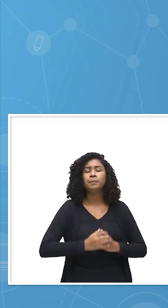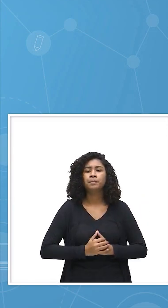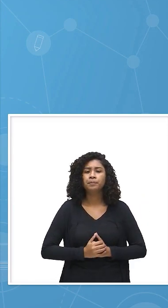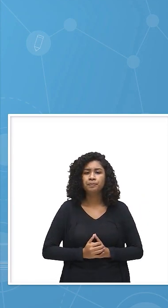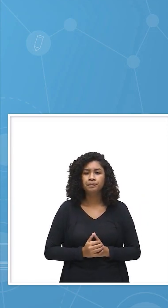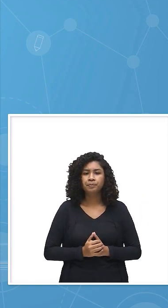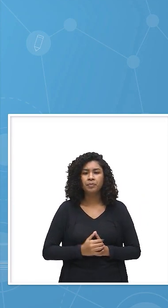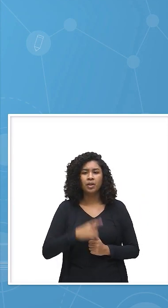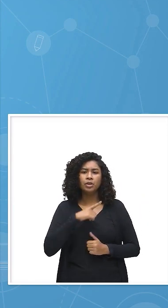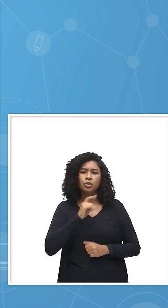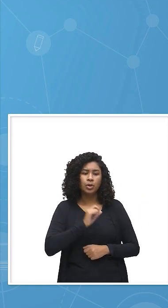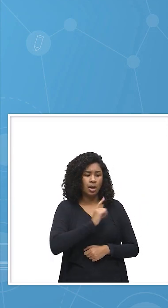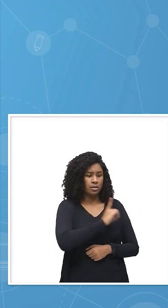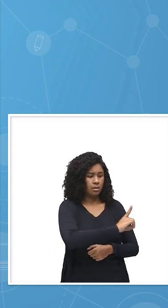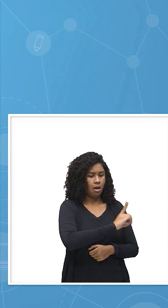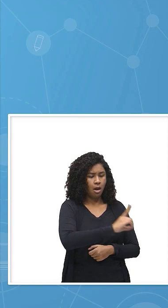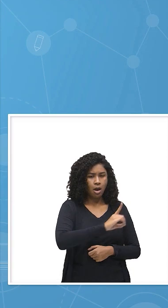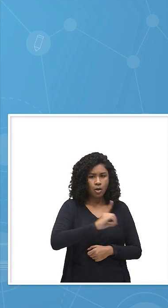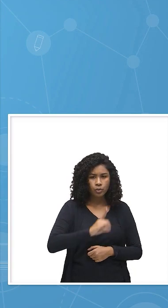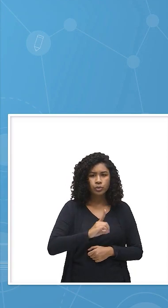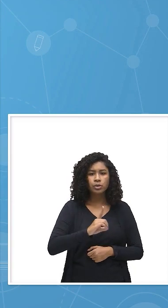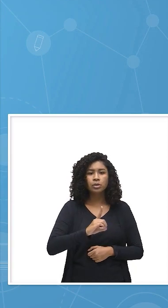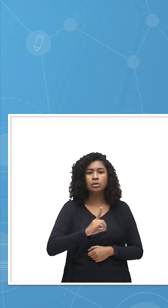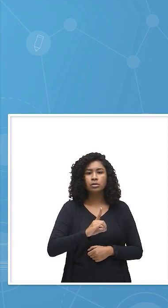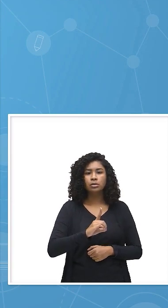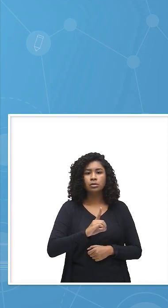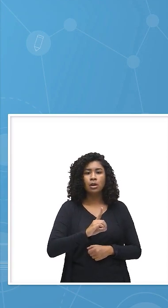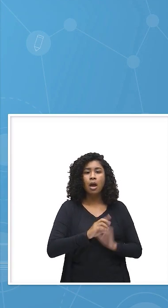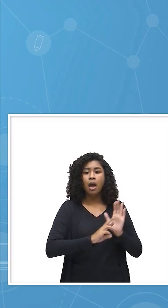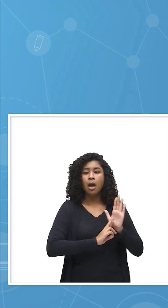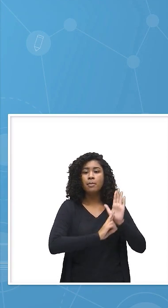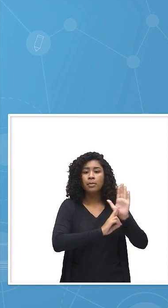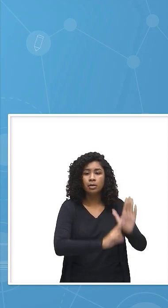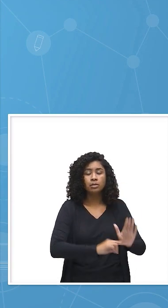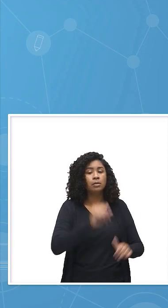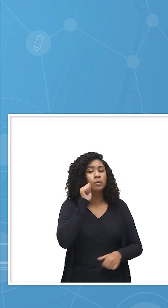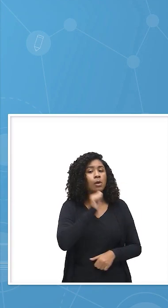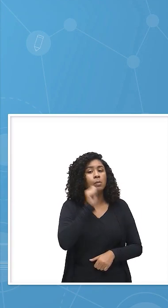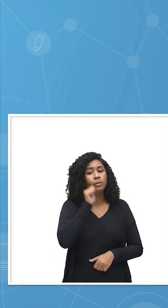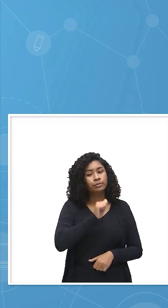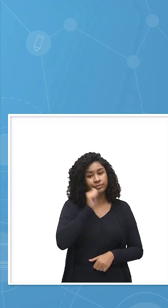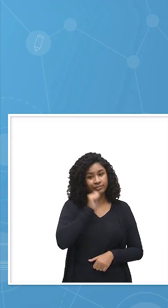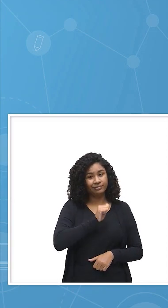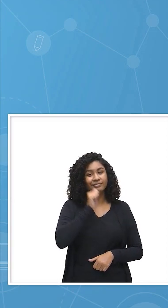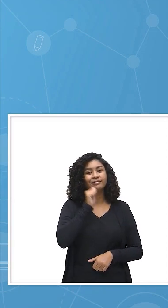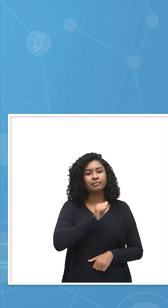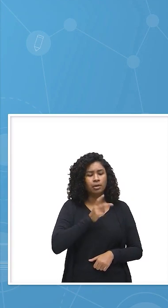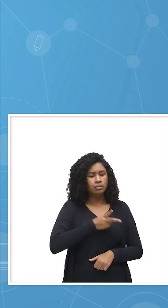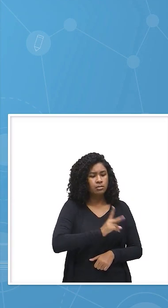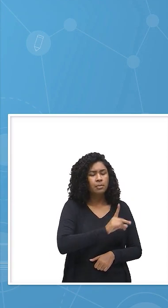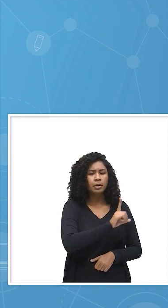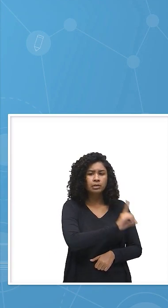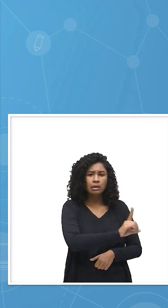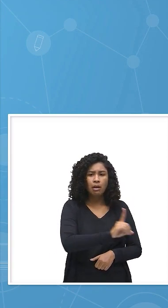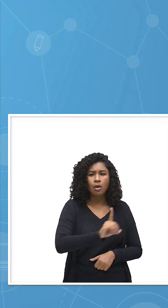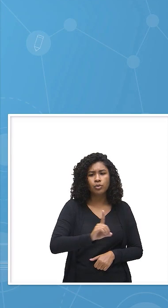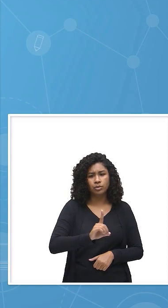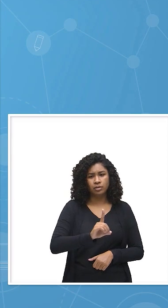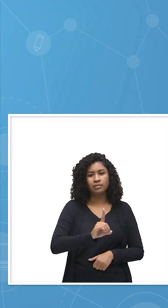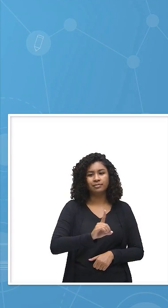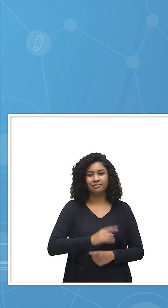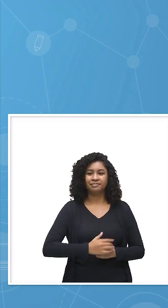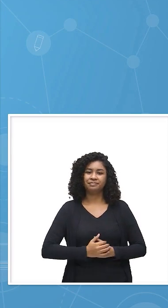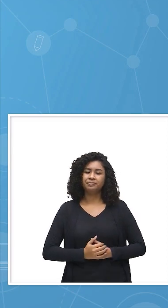as divindades, elas tinham uma forma feminina, né? Eram as deusas. Por que isso,